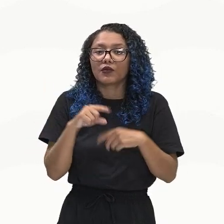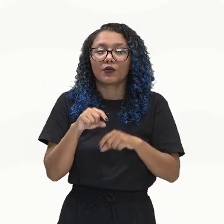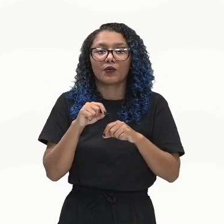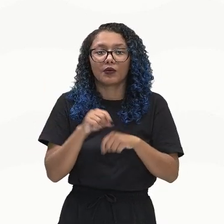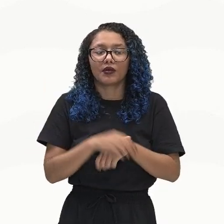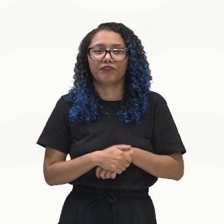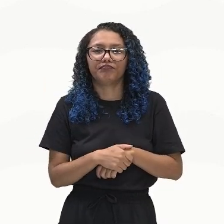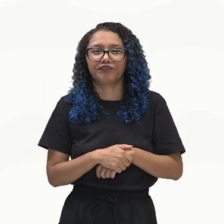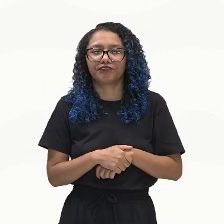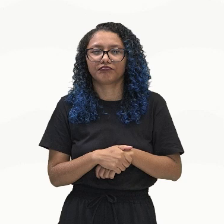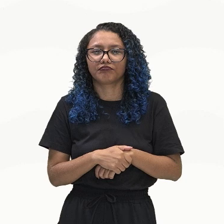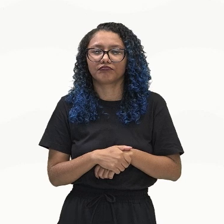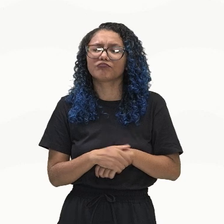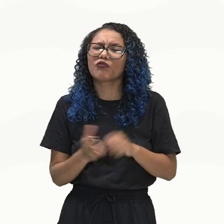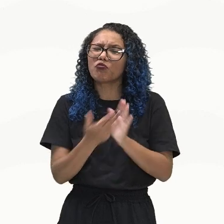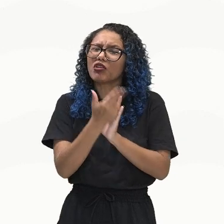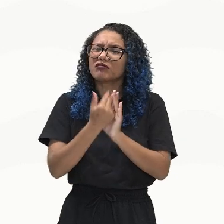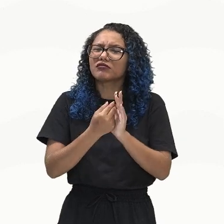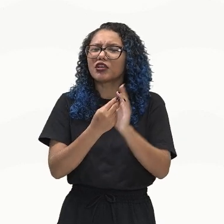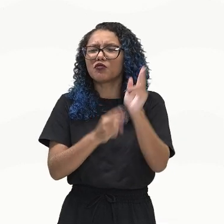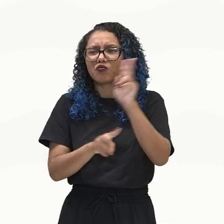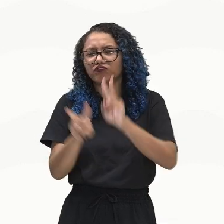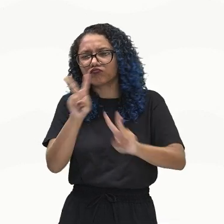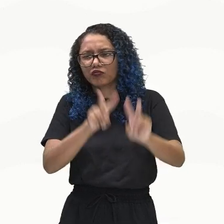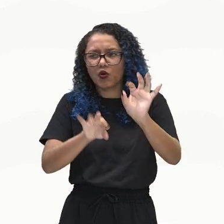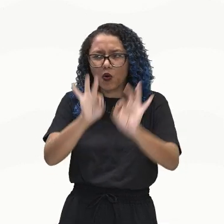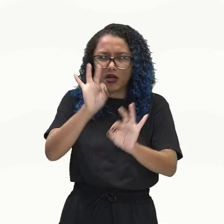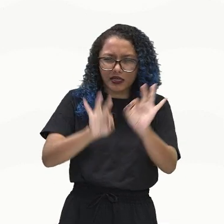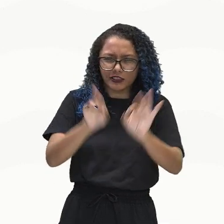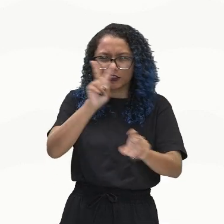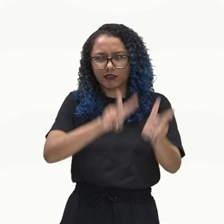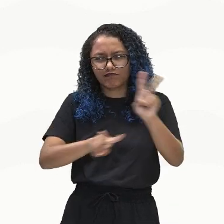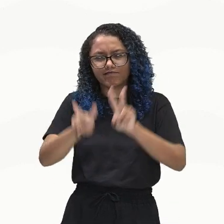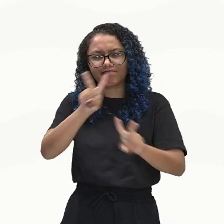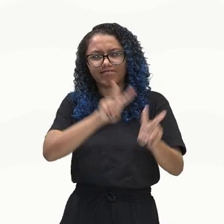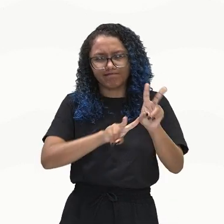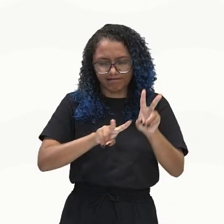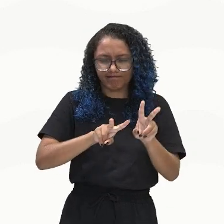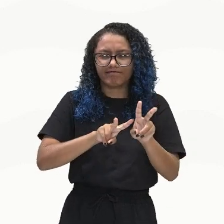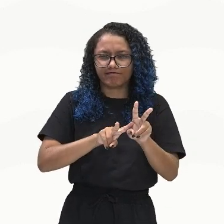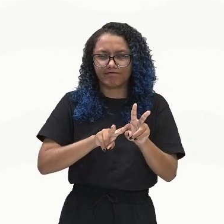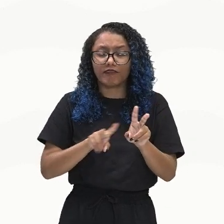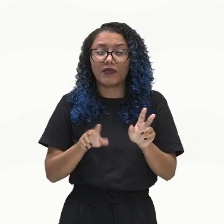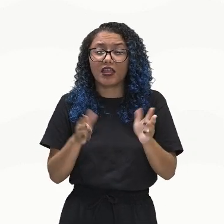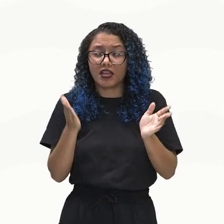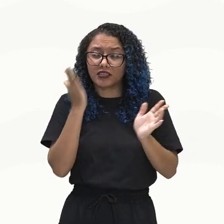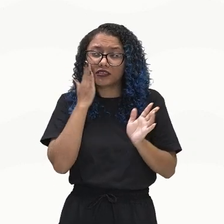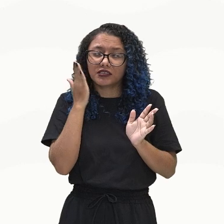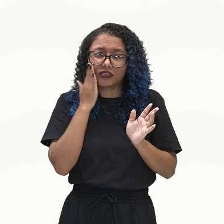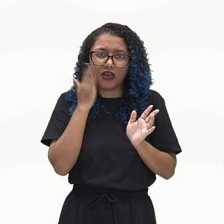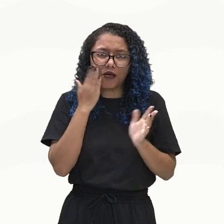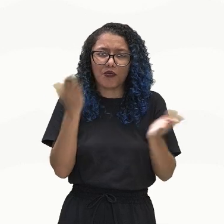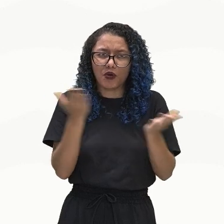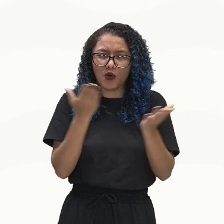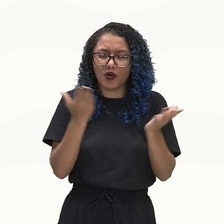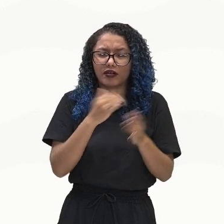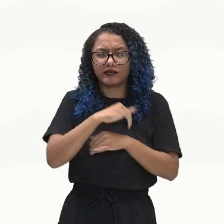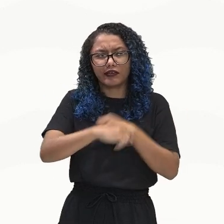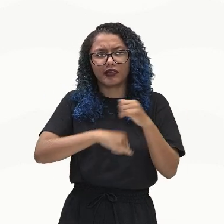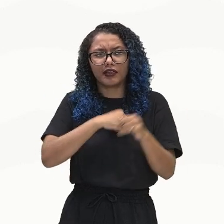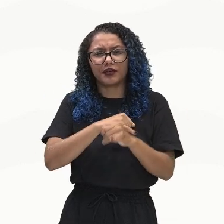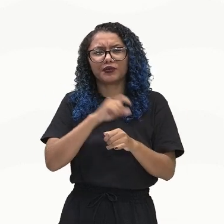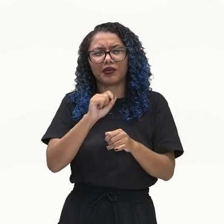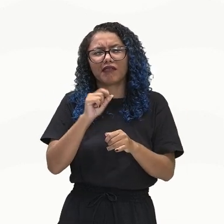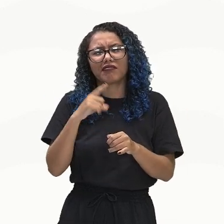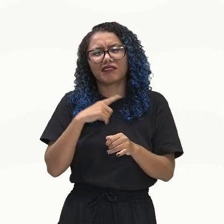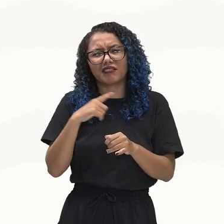esquema visual para o seu plano de ação. Nós sabemos que hoje em dia, como a internet, nós temos vários tipos